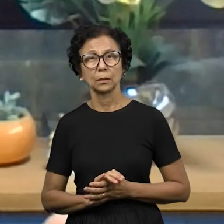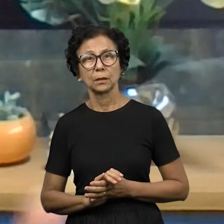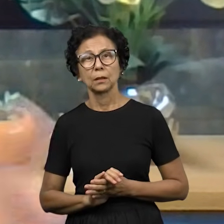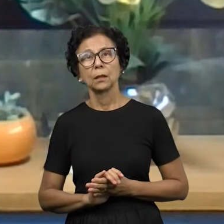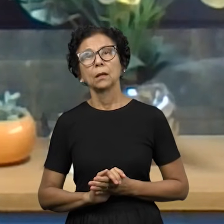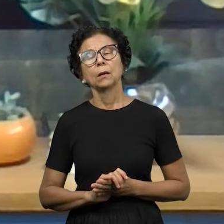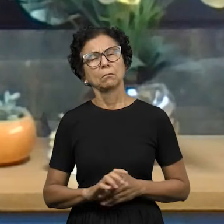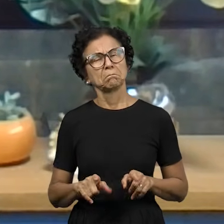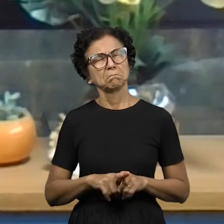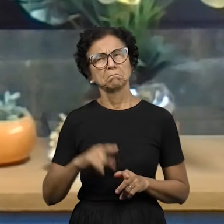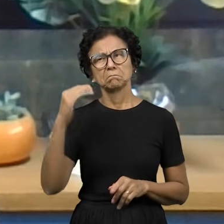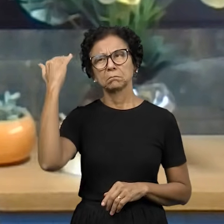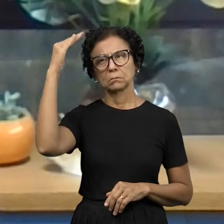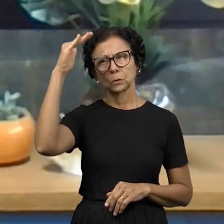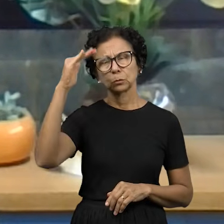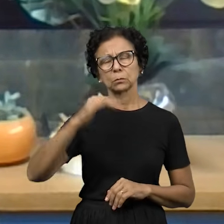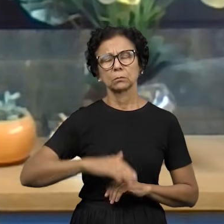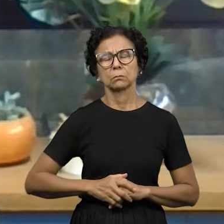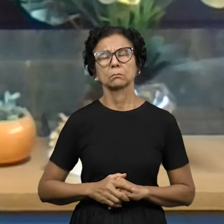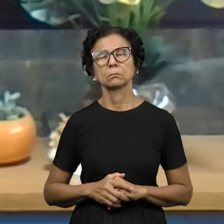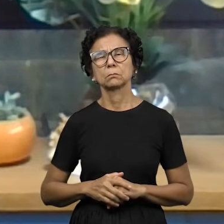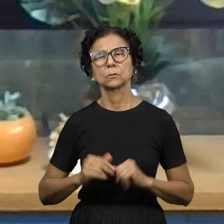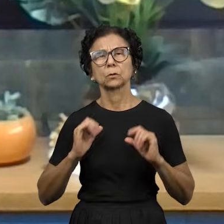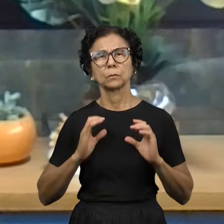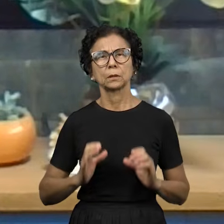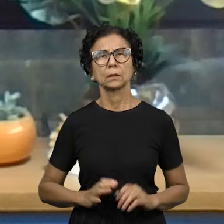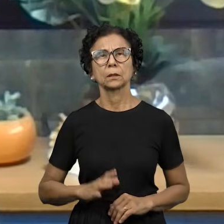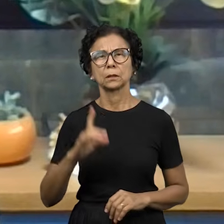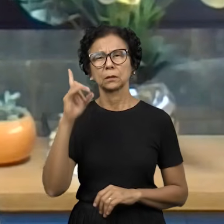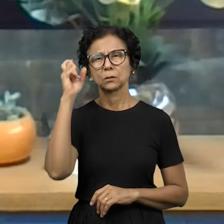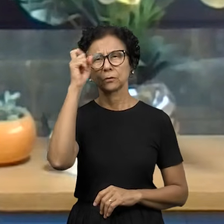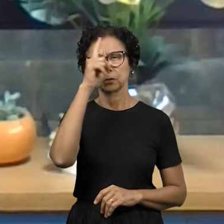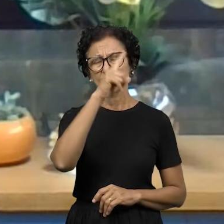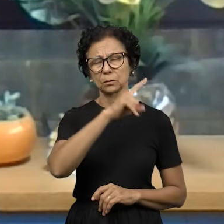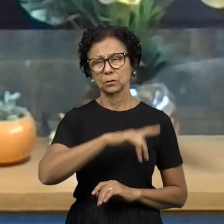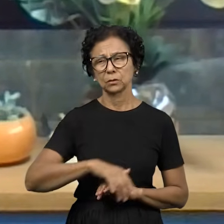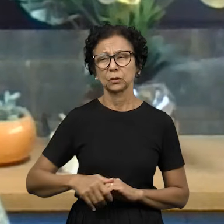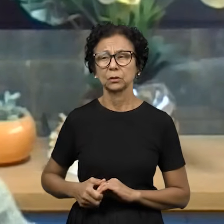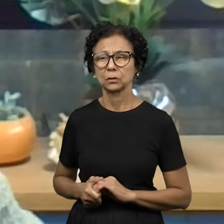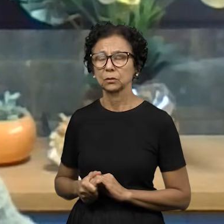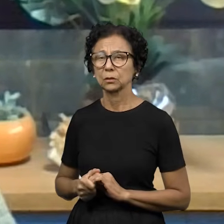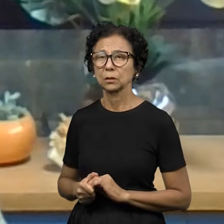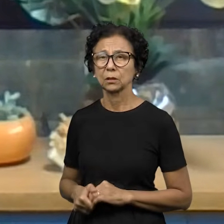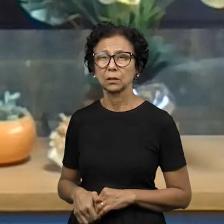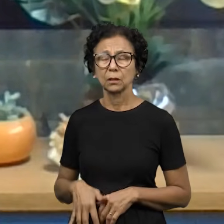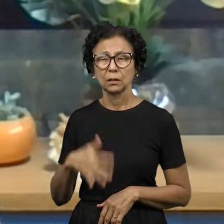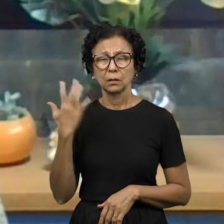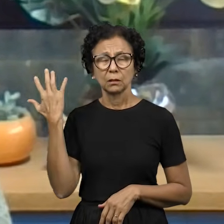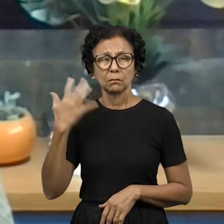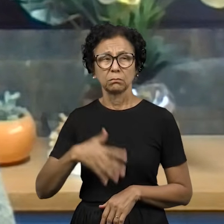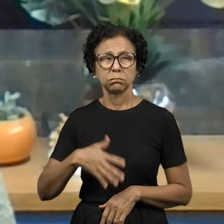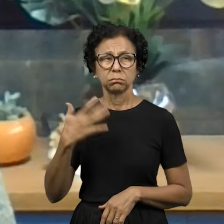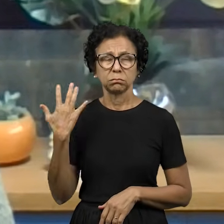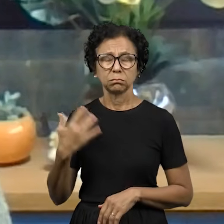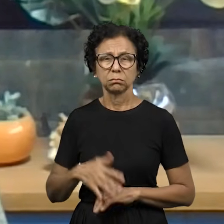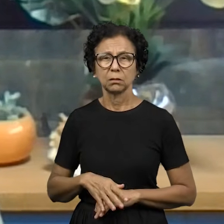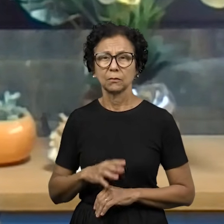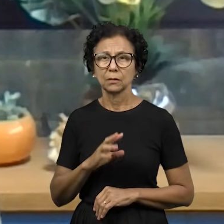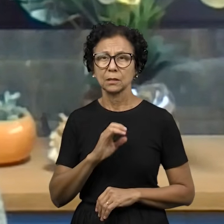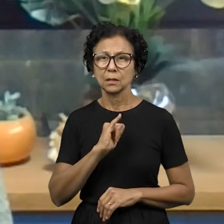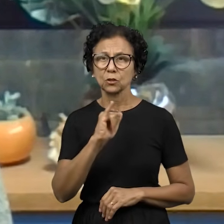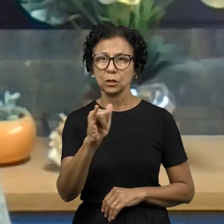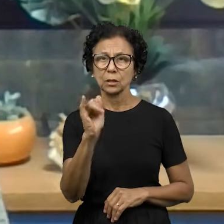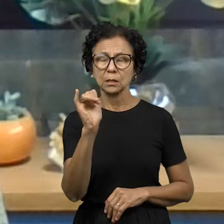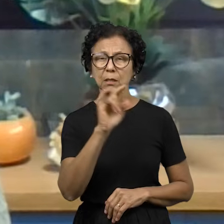ou até mesmo adulto com dificuldade, por exemplo, um baixo limiar à frustração, pessoas que não conseguem entender o não,